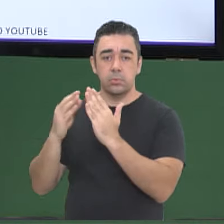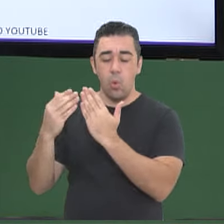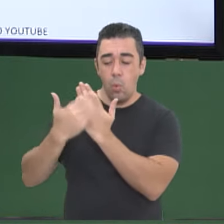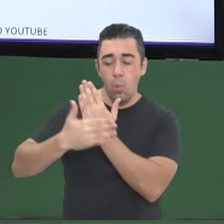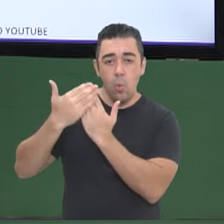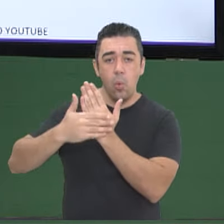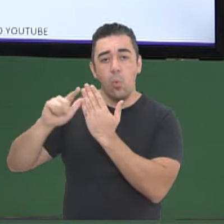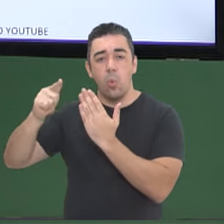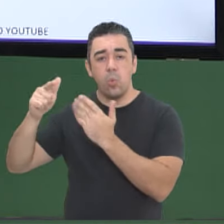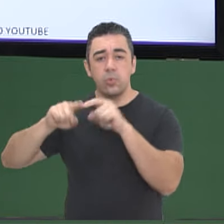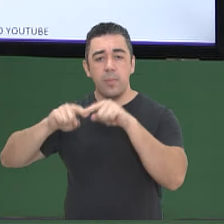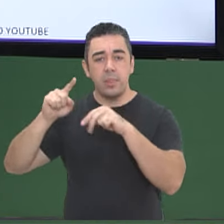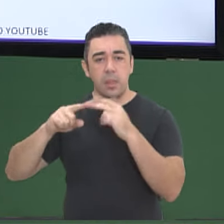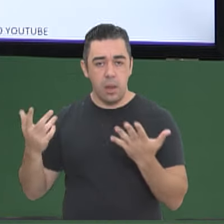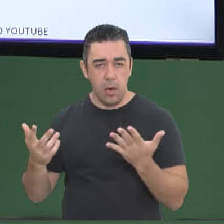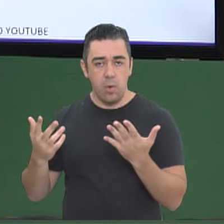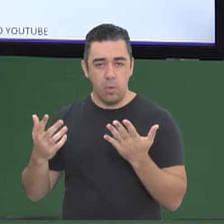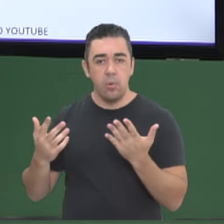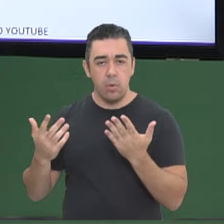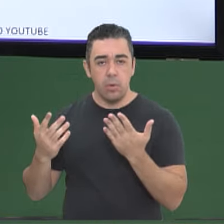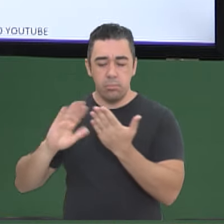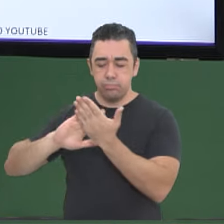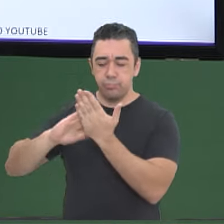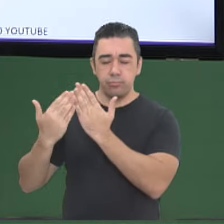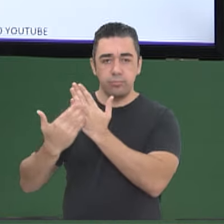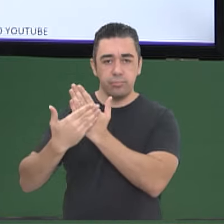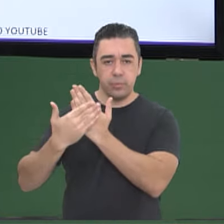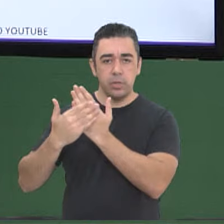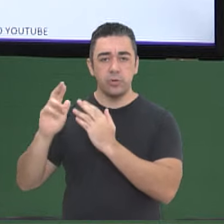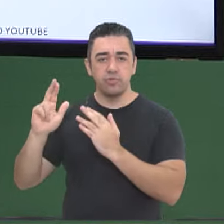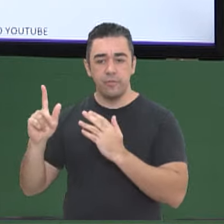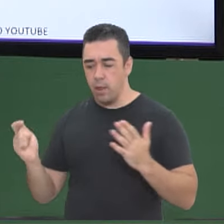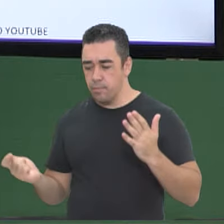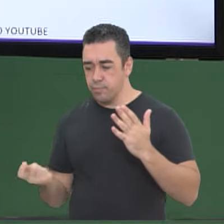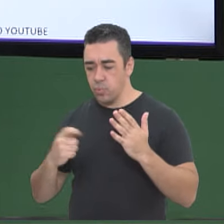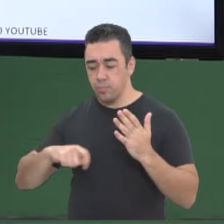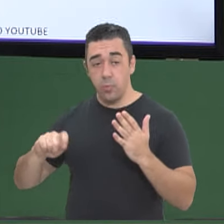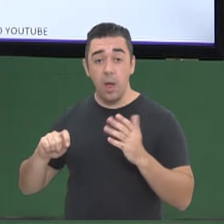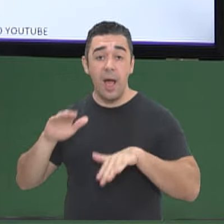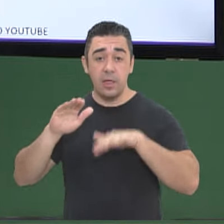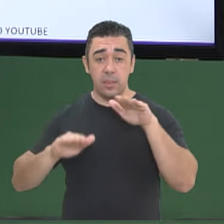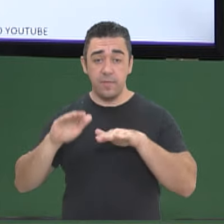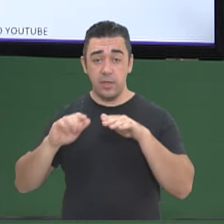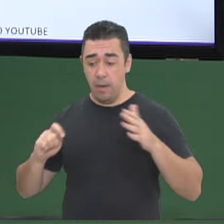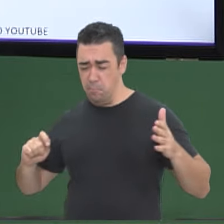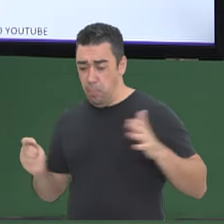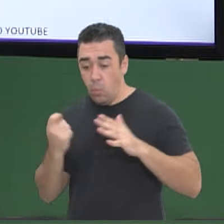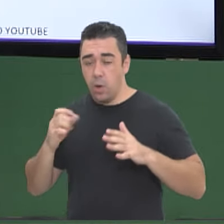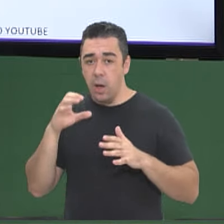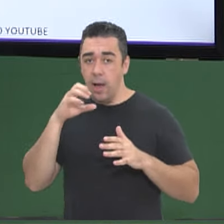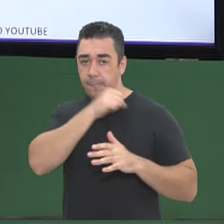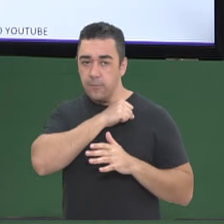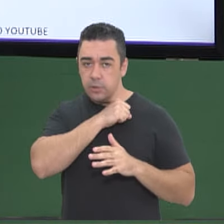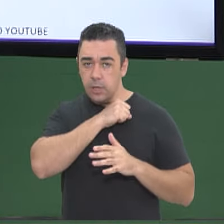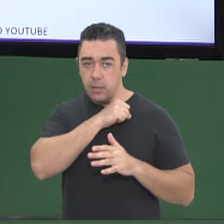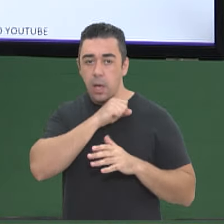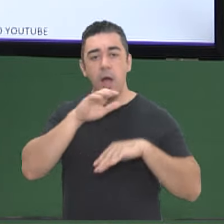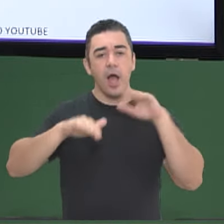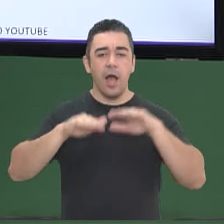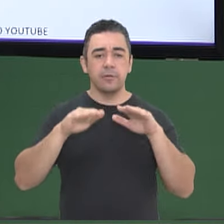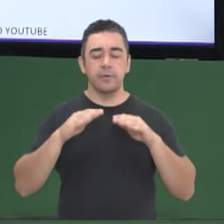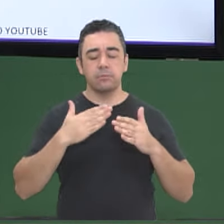da bolinha, outras que são mais rápidas. Então existem raquetes que são para velocidade e raquetes que são de